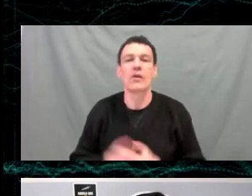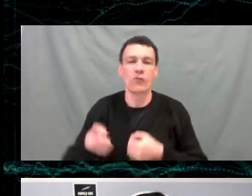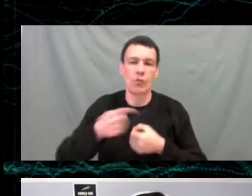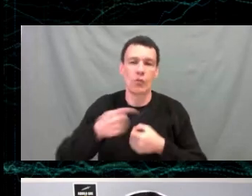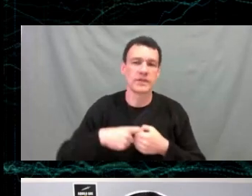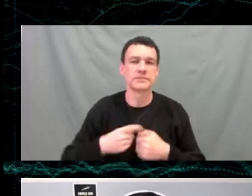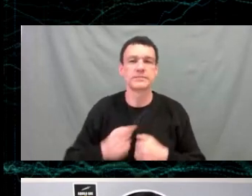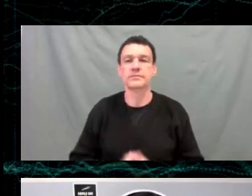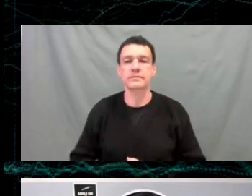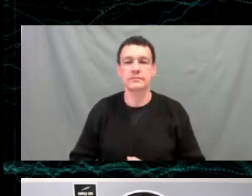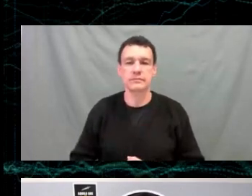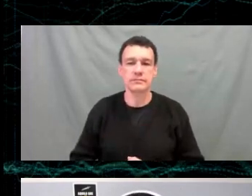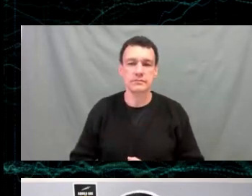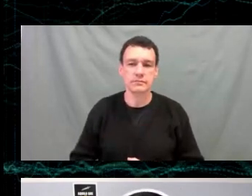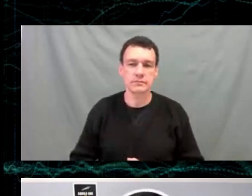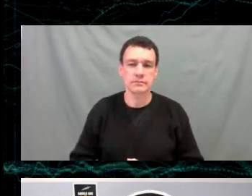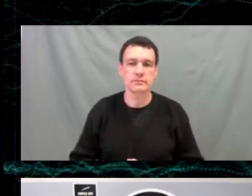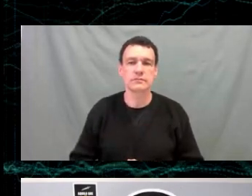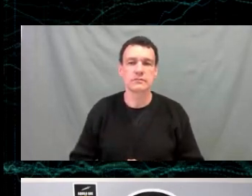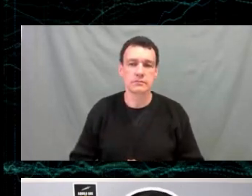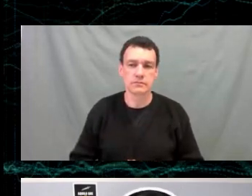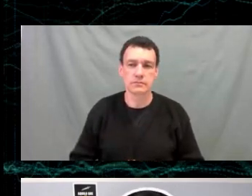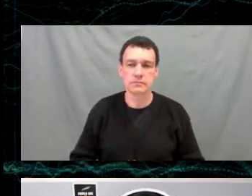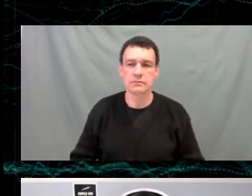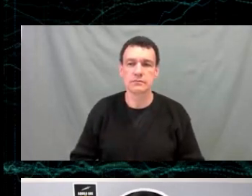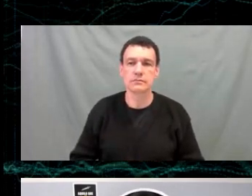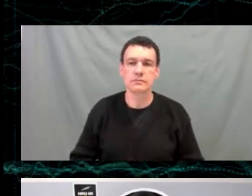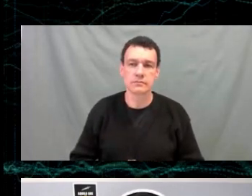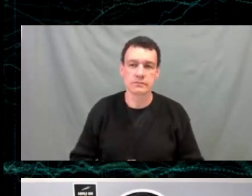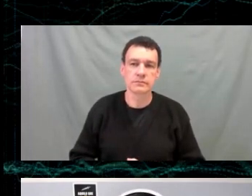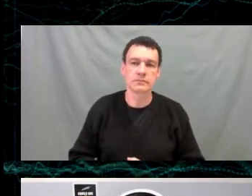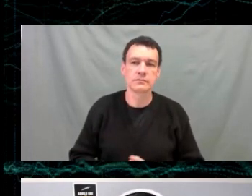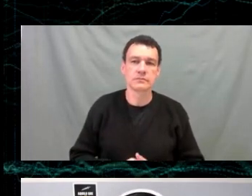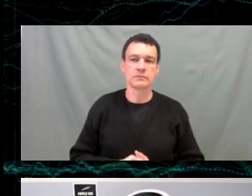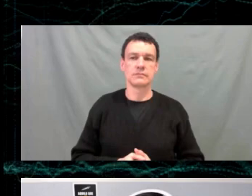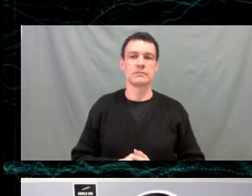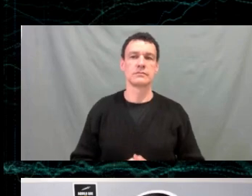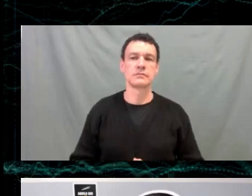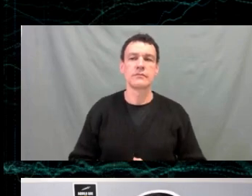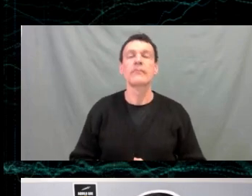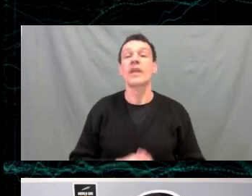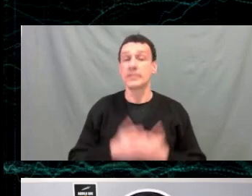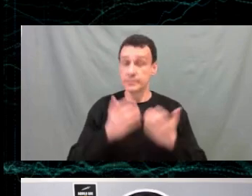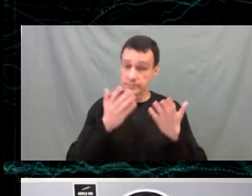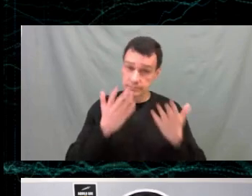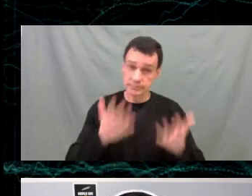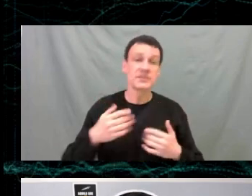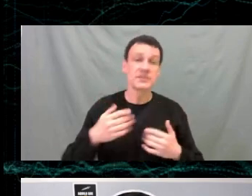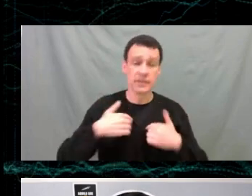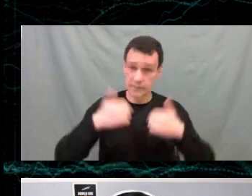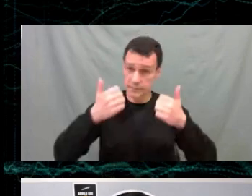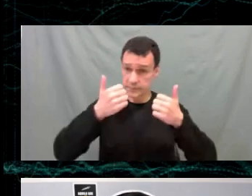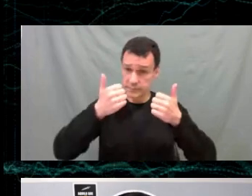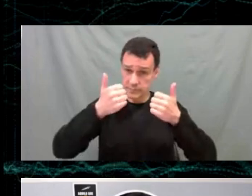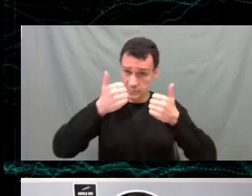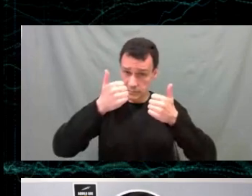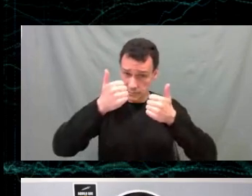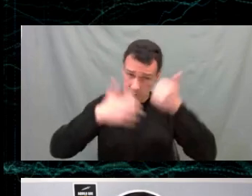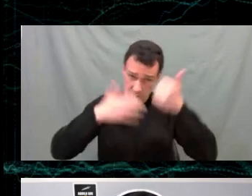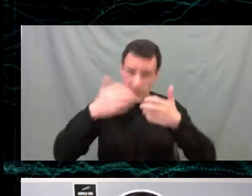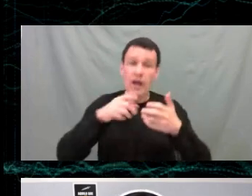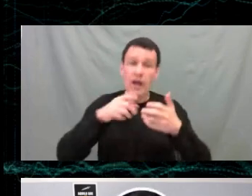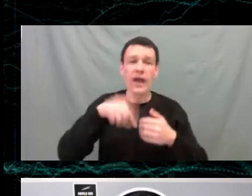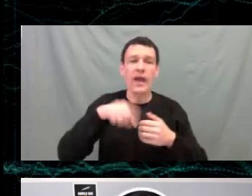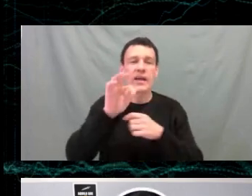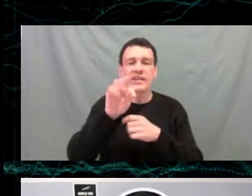Tá. Então, aí falando do arquivo de configuração, então, isso que eu fiz referência ainda agora é justamente o tuning do conf file. Então,